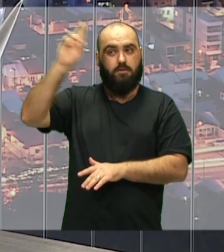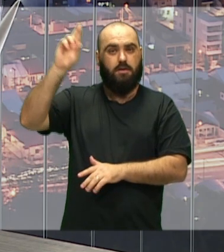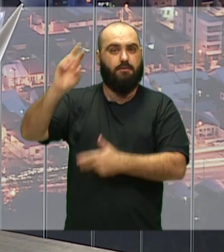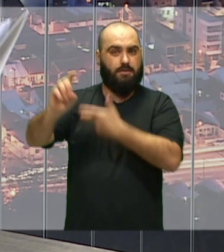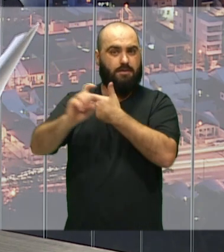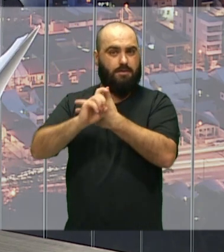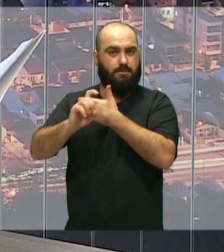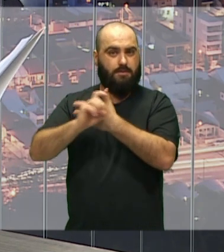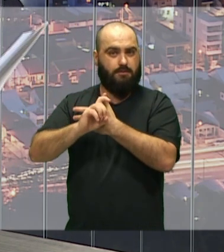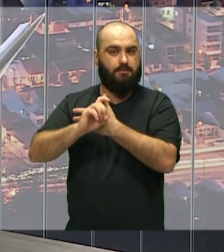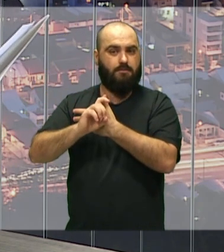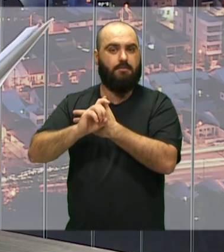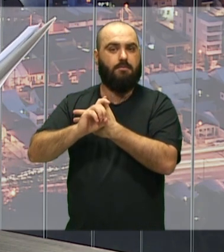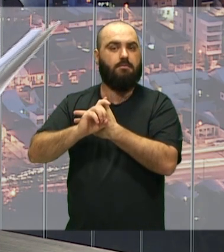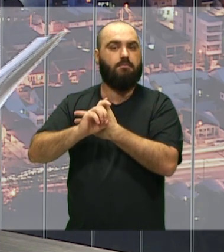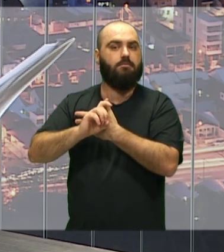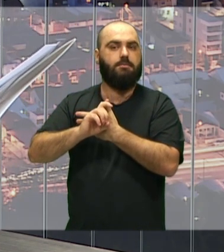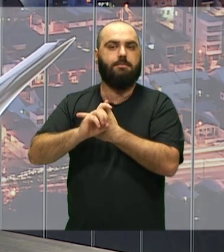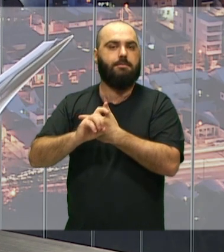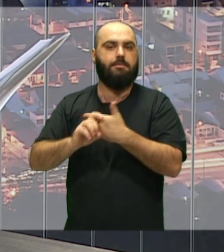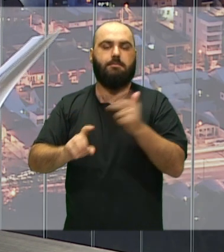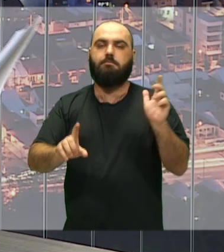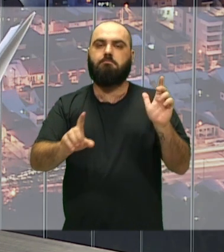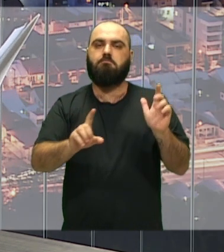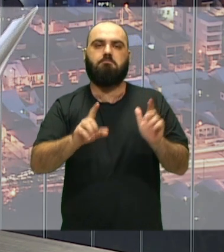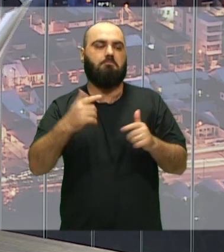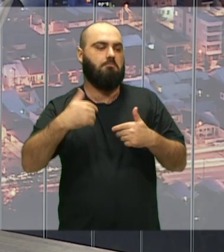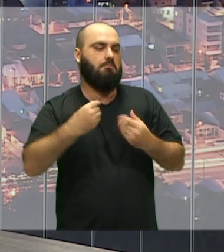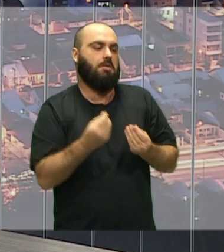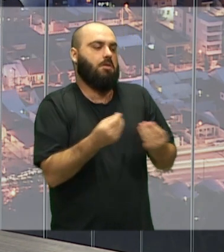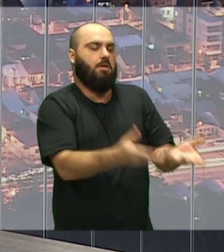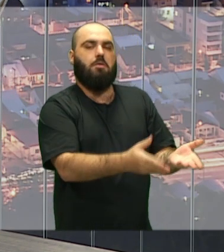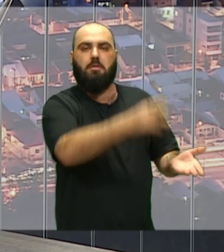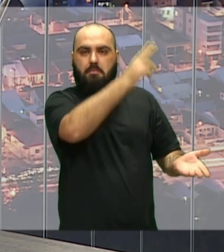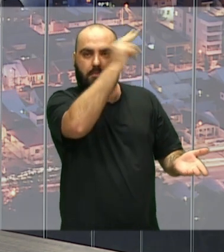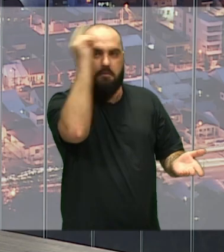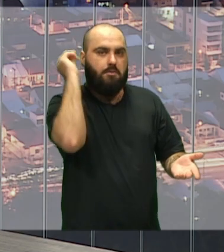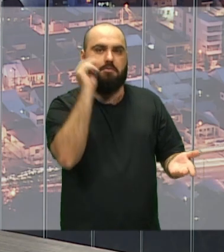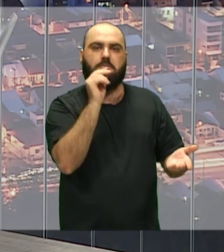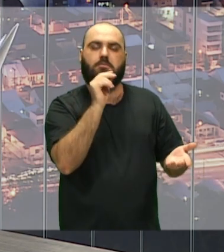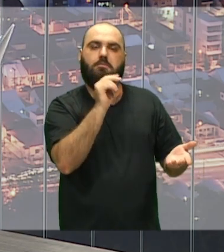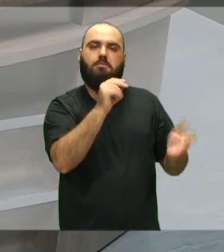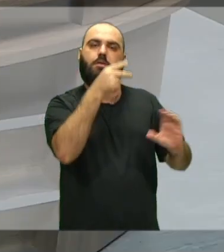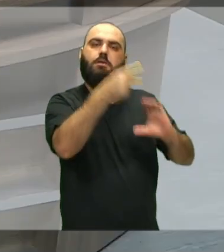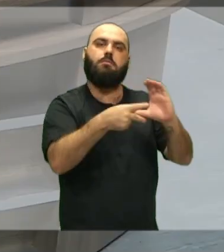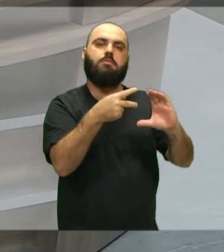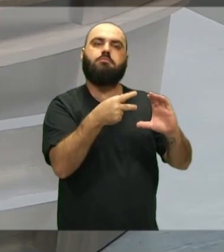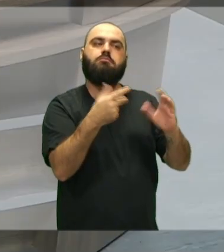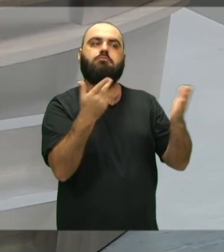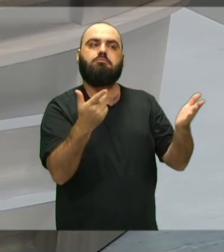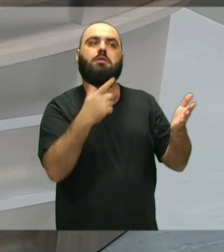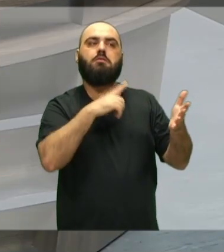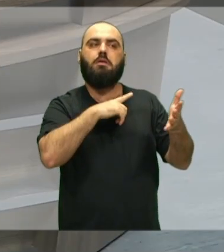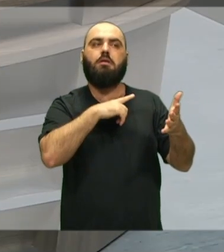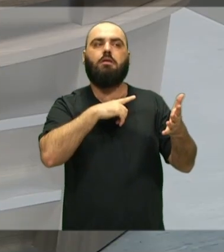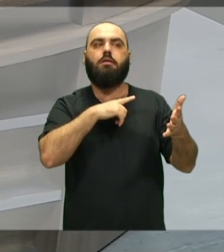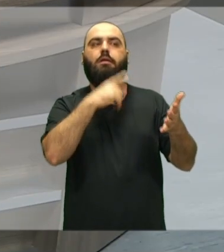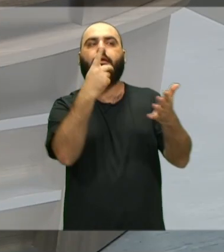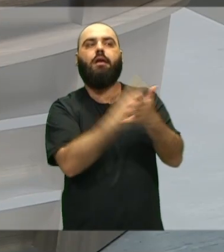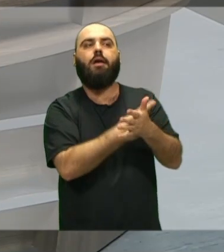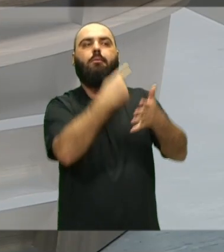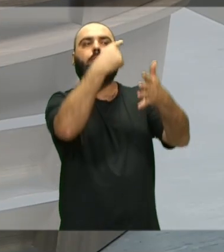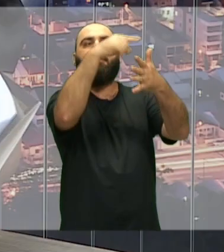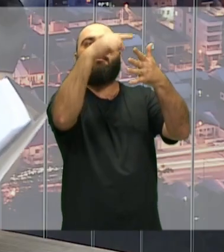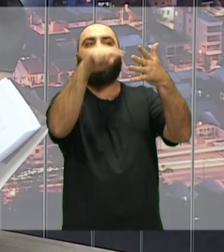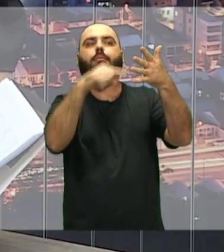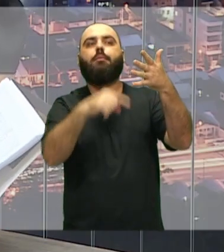Executivo, sem submissão da matéria ao Poder Legislativo local, viola o princípio aí tem lá as alternativas, né?